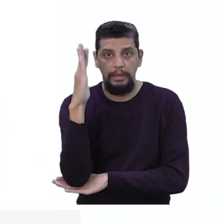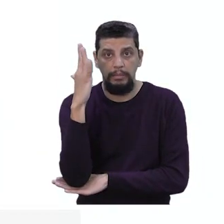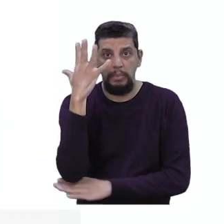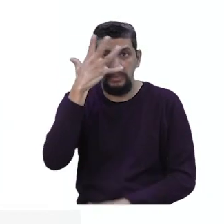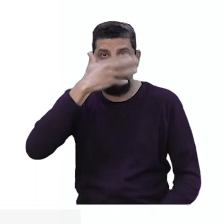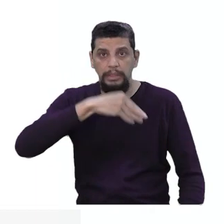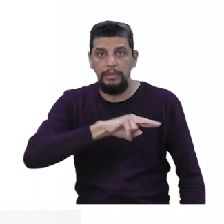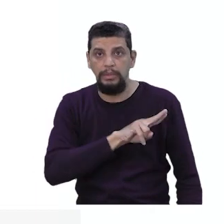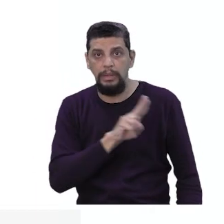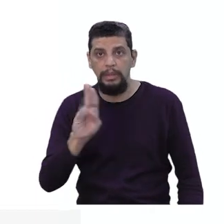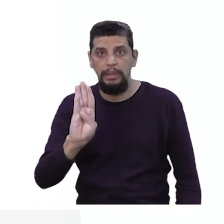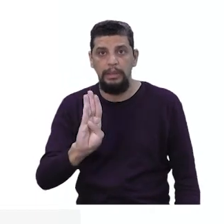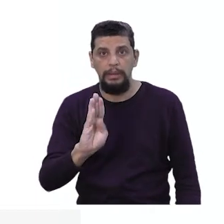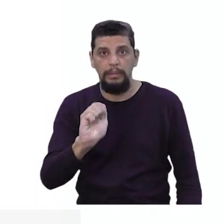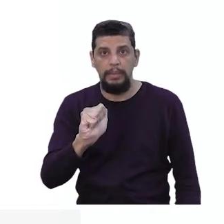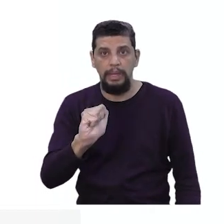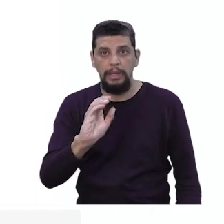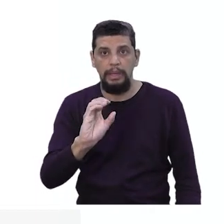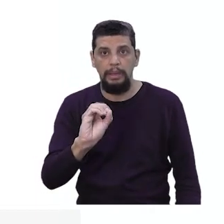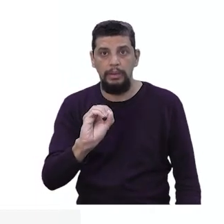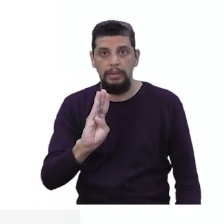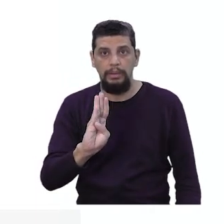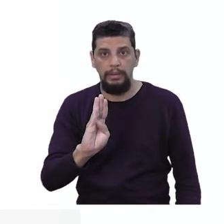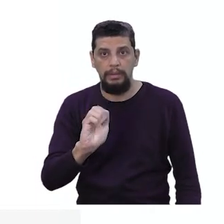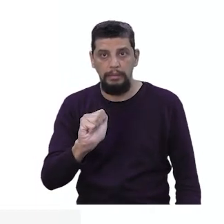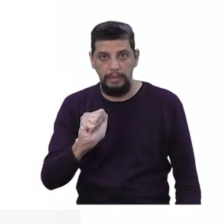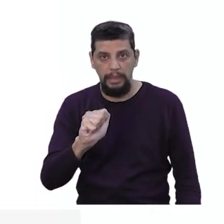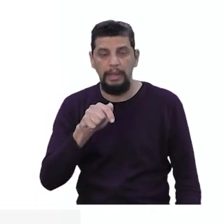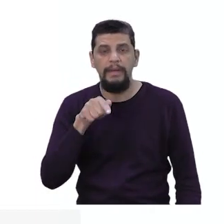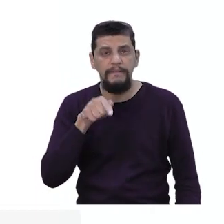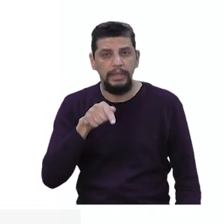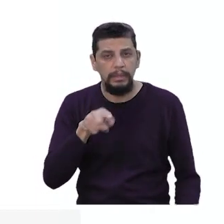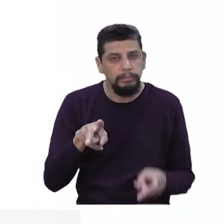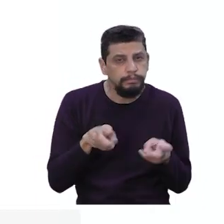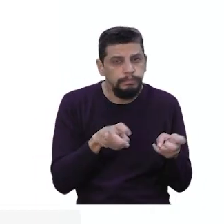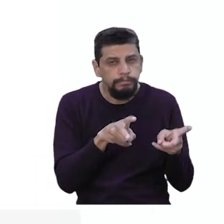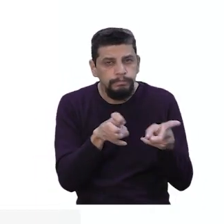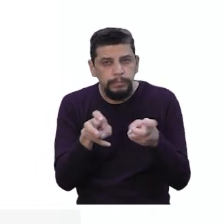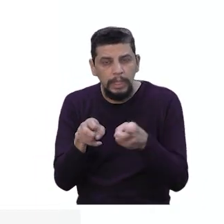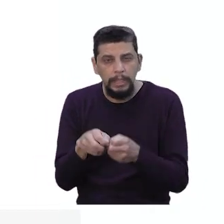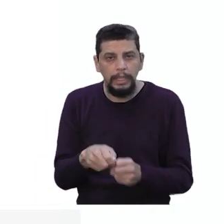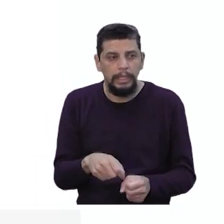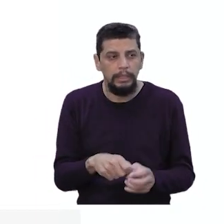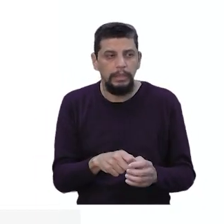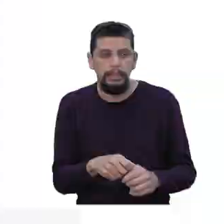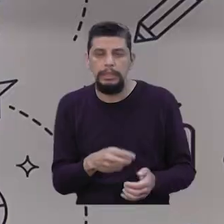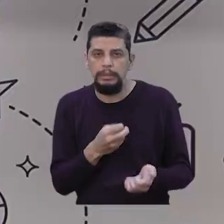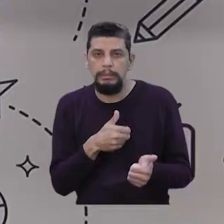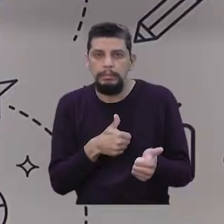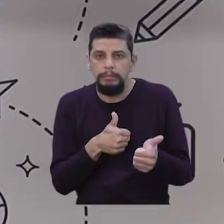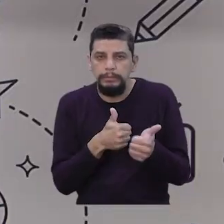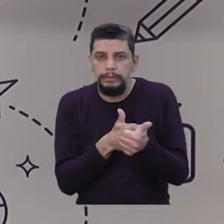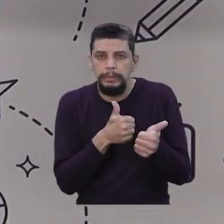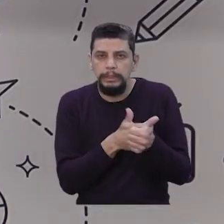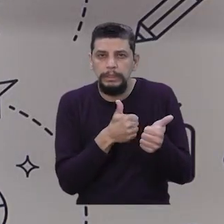chamada baobá. Você percebeu que eu fiquei no cantinho da tela o tempo todo?